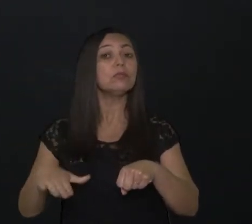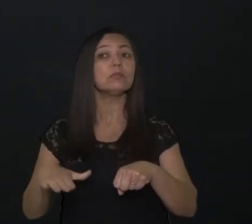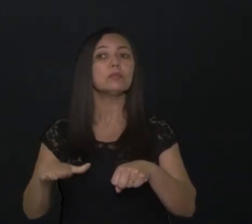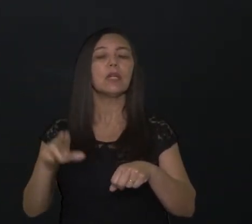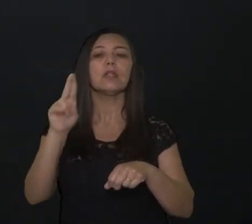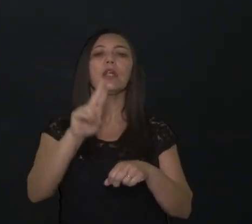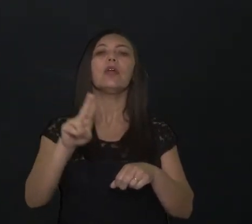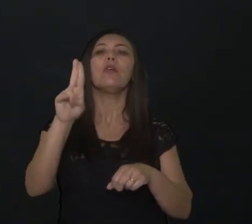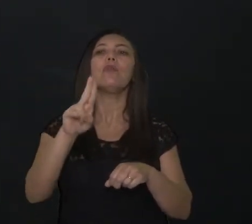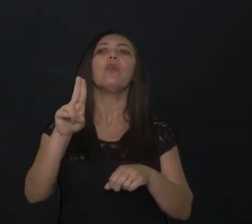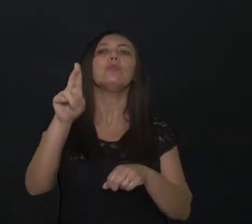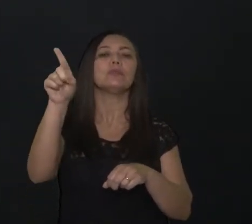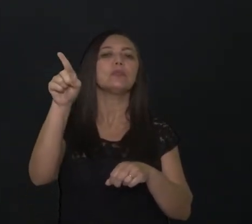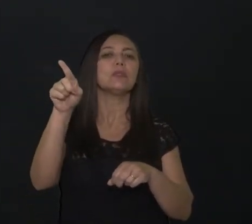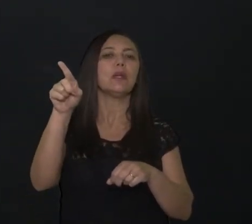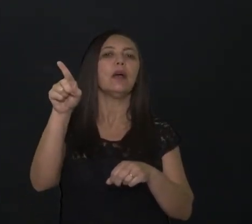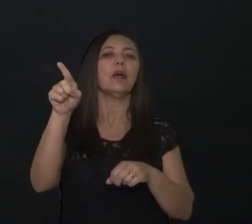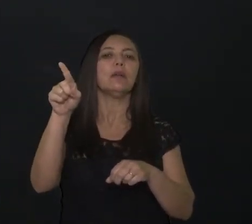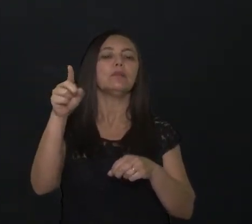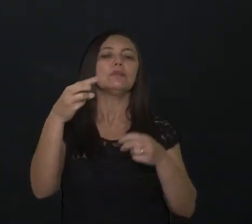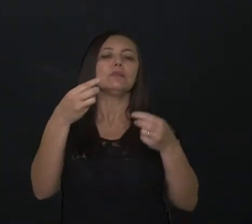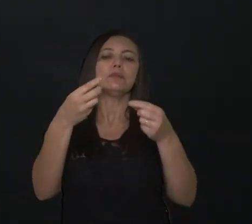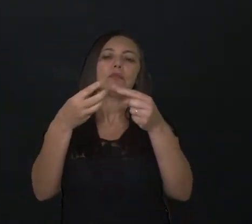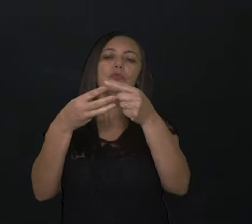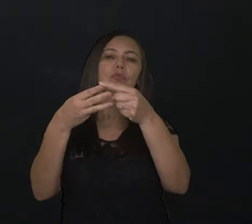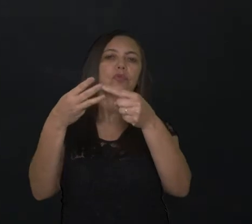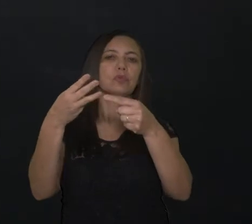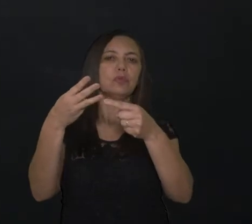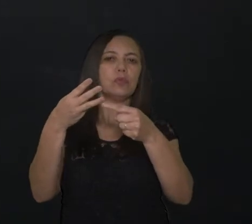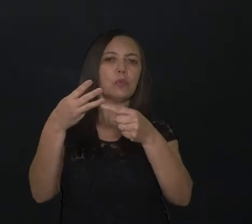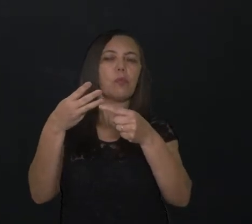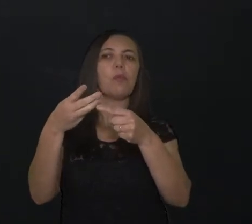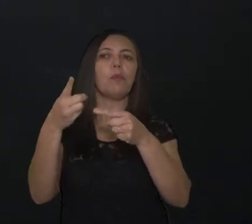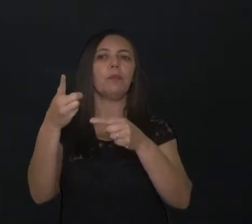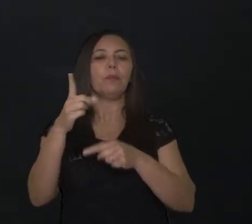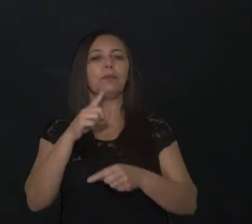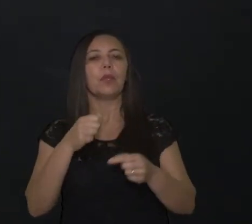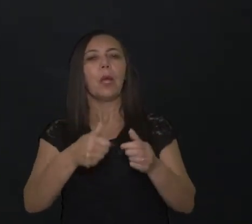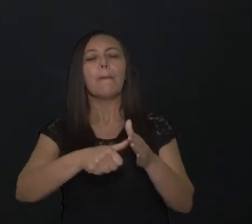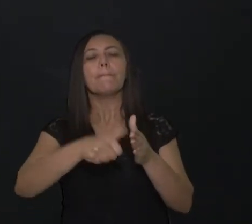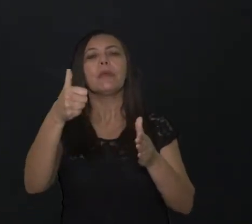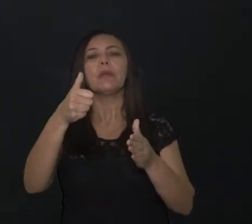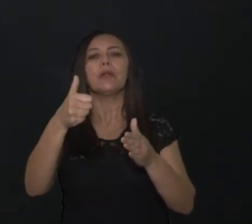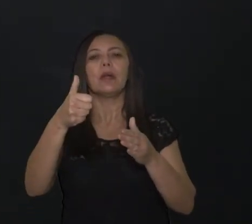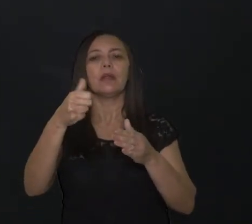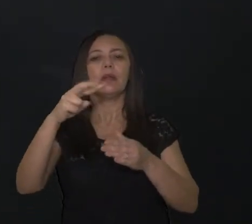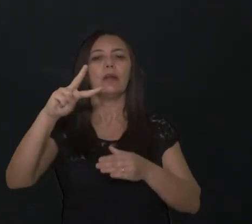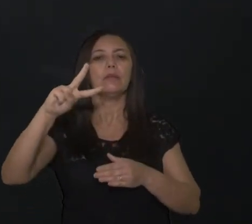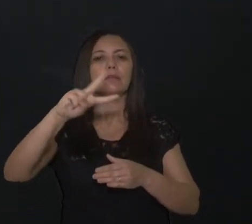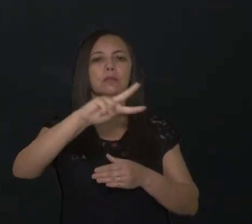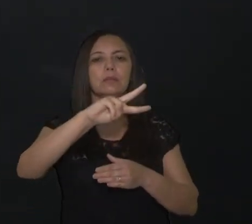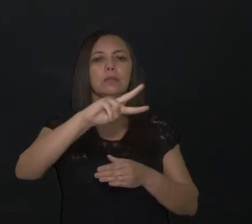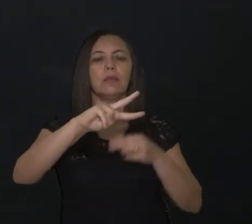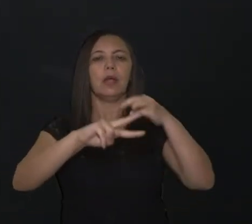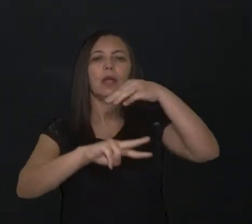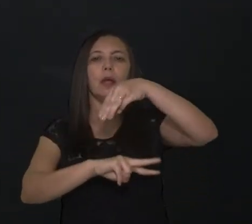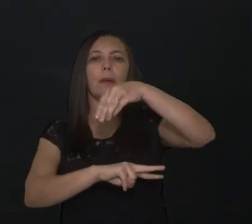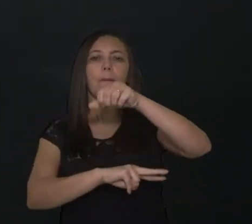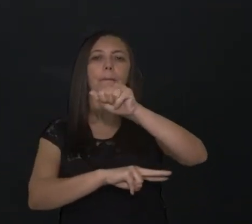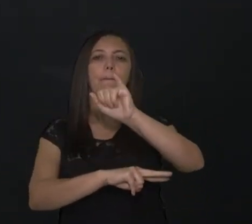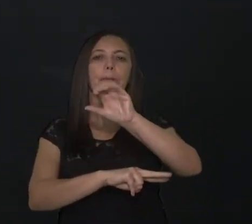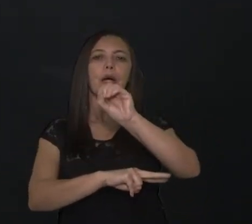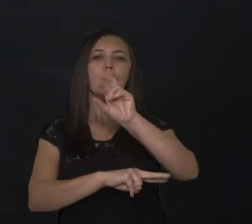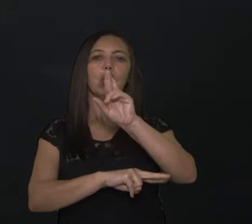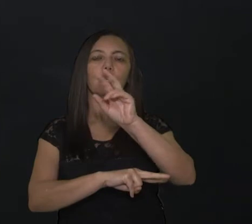vou utilizar essa simbologia desses três elementos aqui, certo? Esse primeiro é chamado de